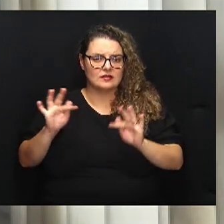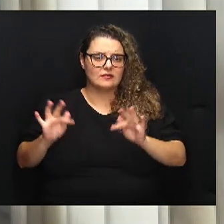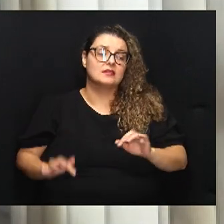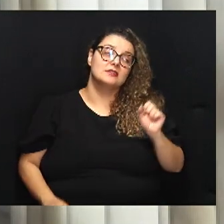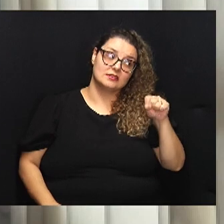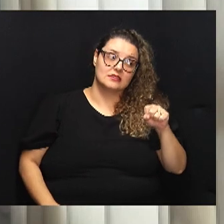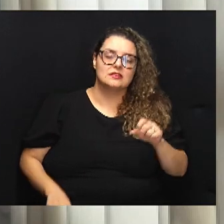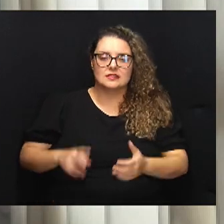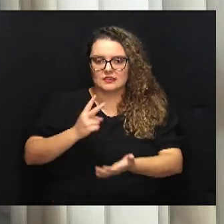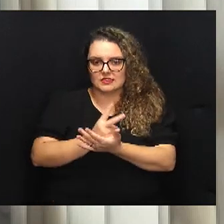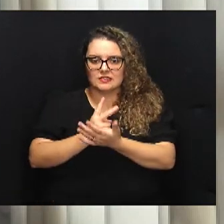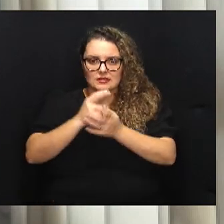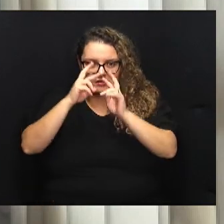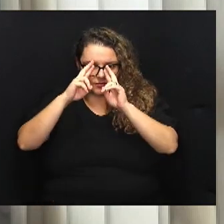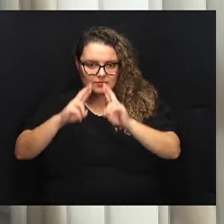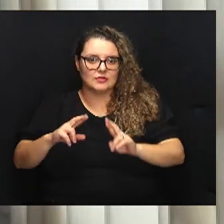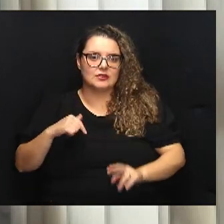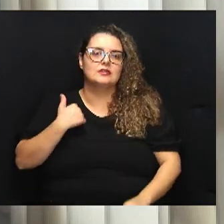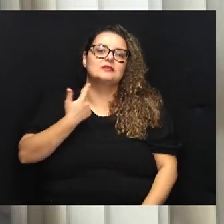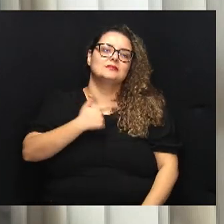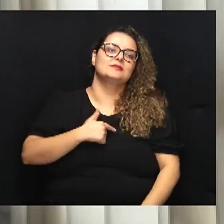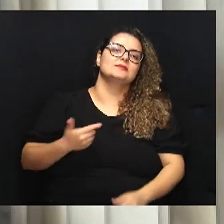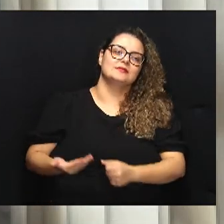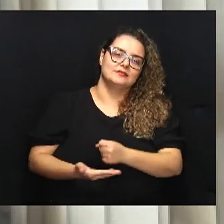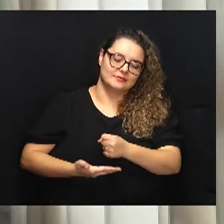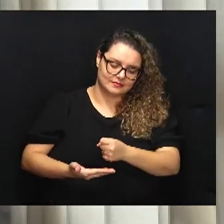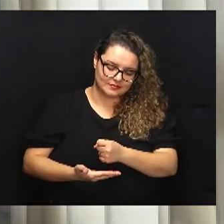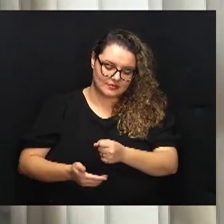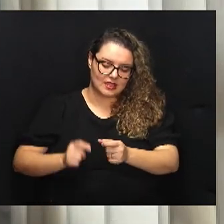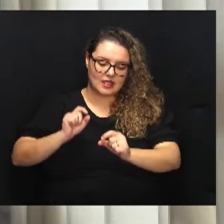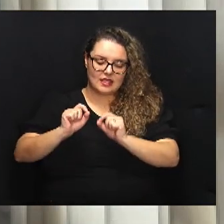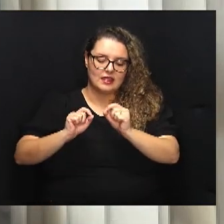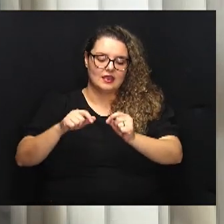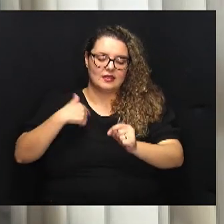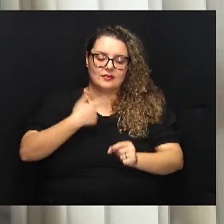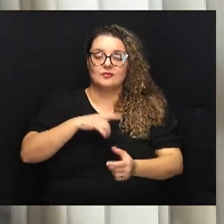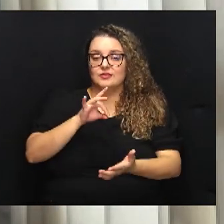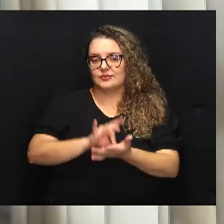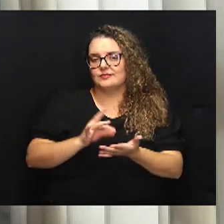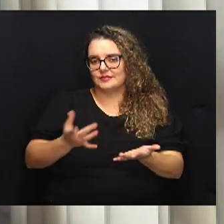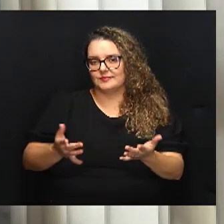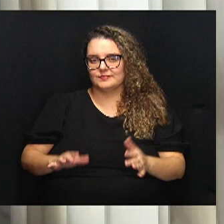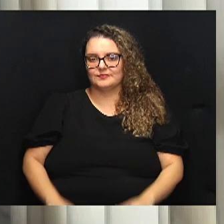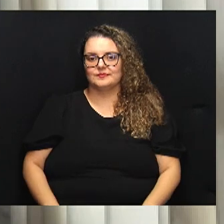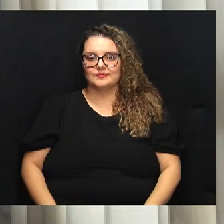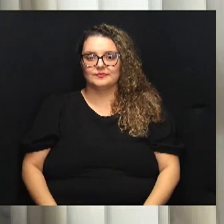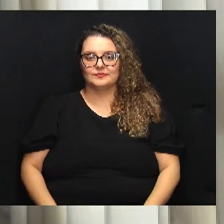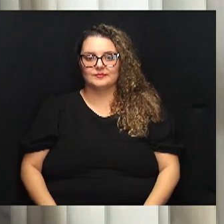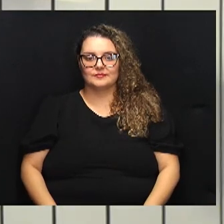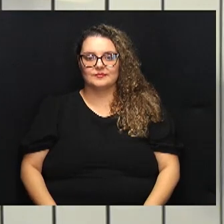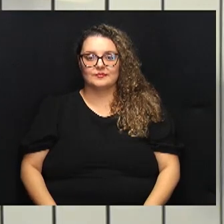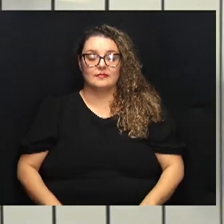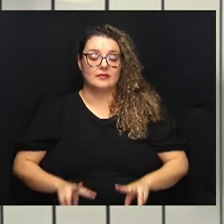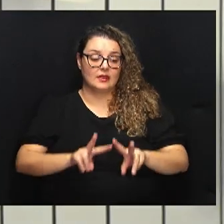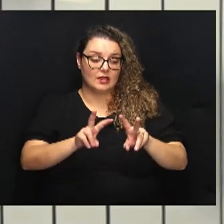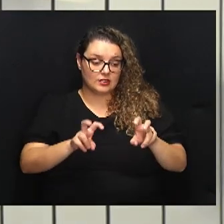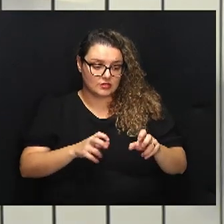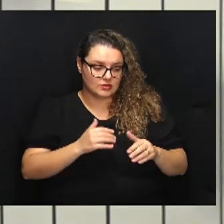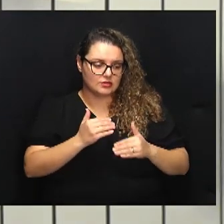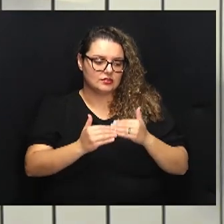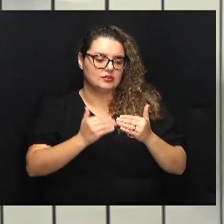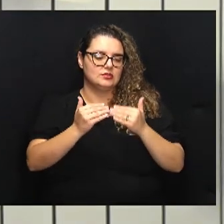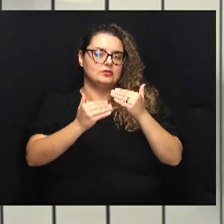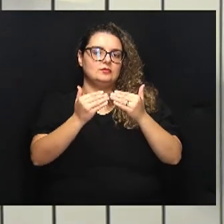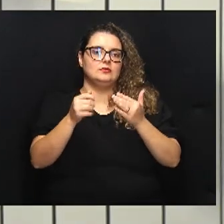sempre respeitando a nossa essência, quem nós somos de verdade. Sobre essa construção